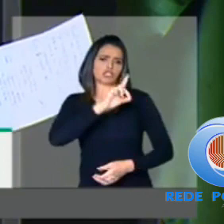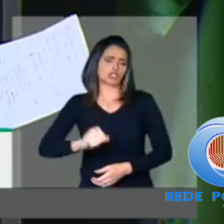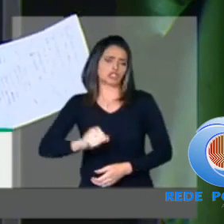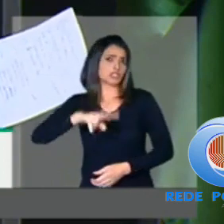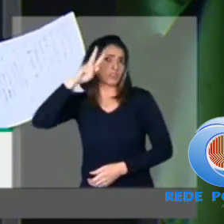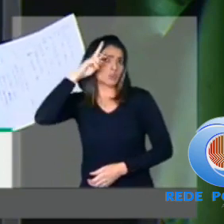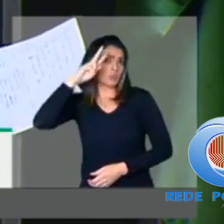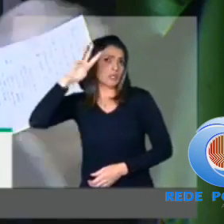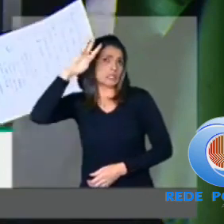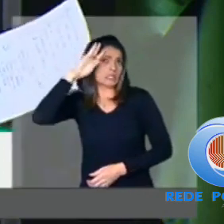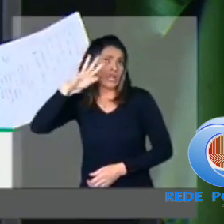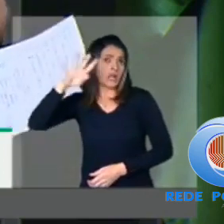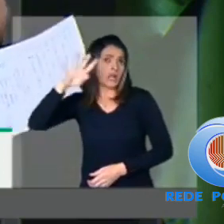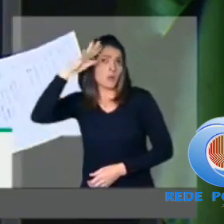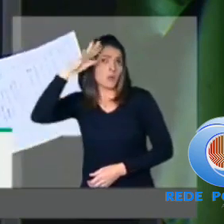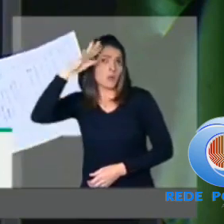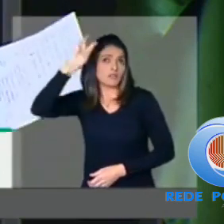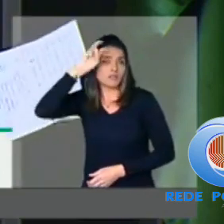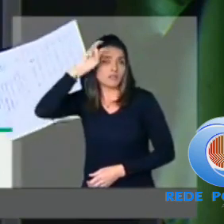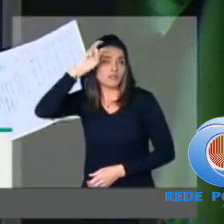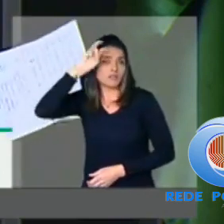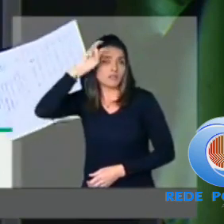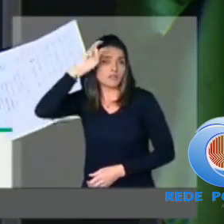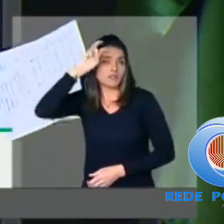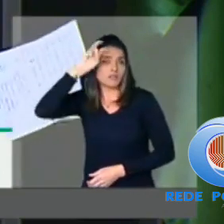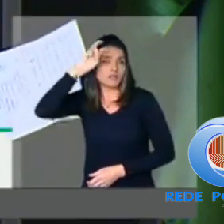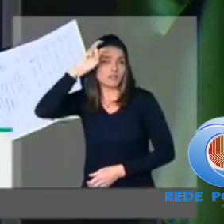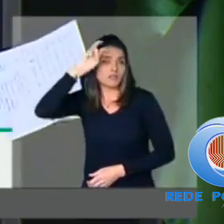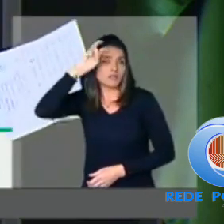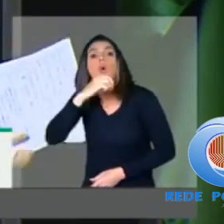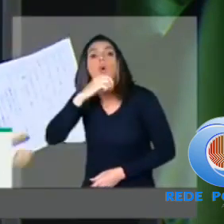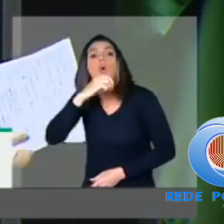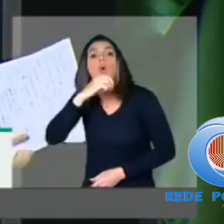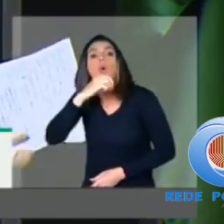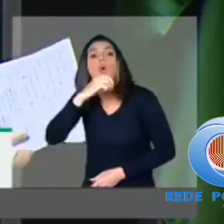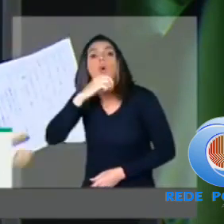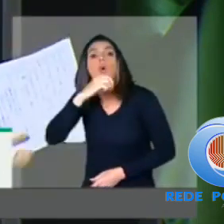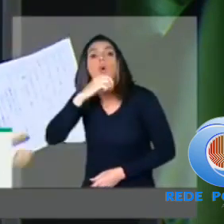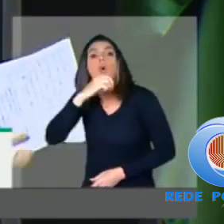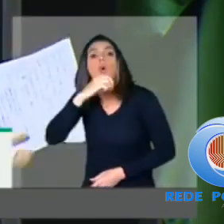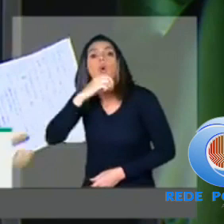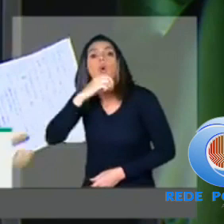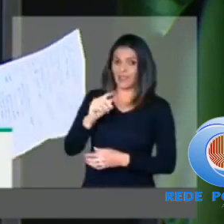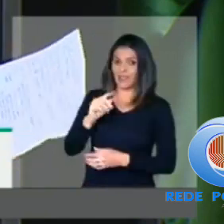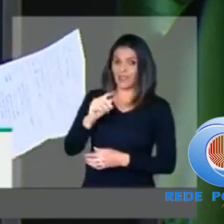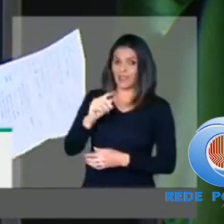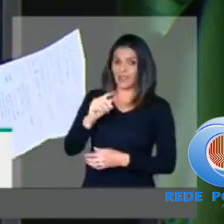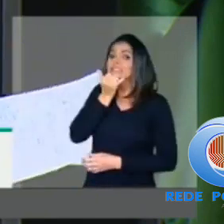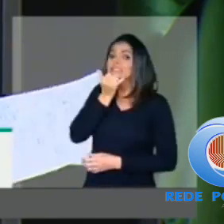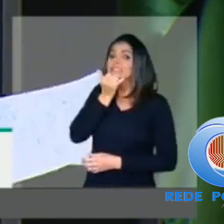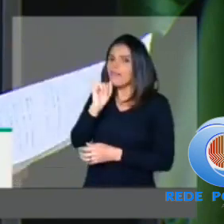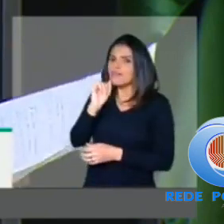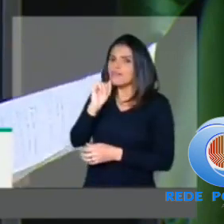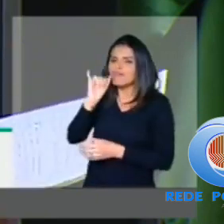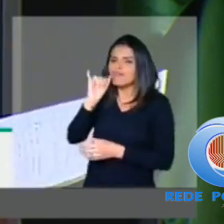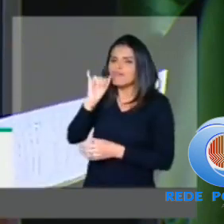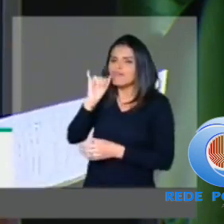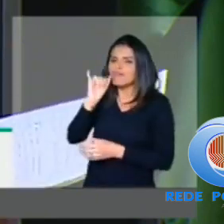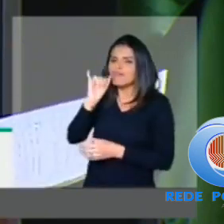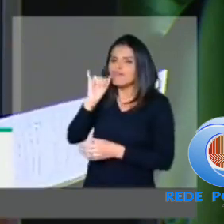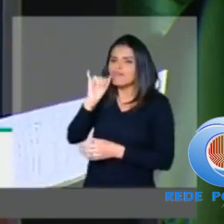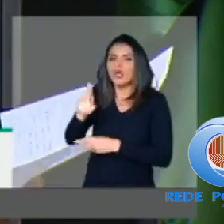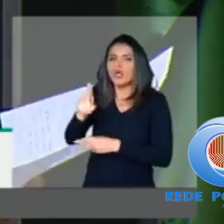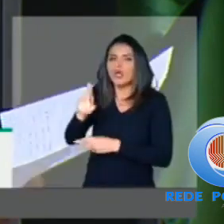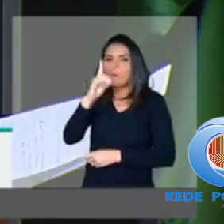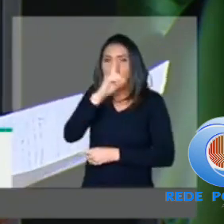semana e, portanto, termina com a proteção do descanso remunerado aos domingos. O trabalho